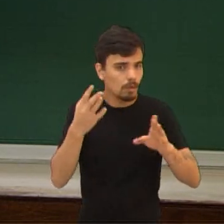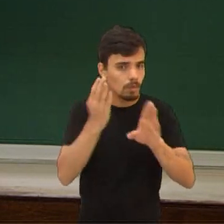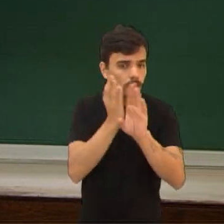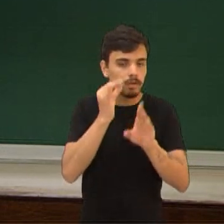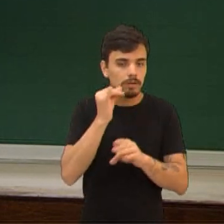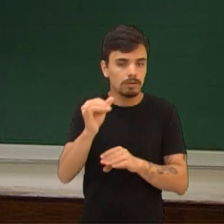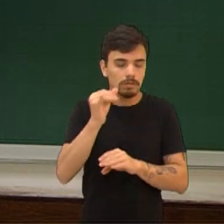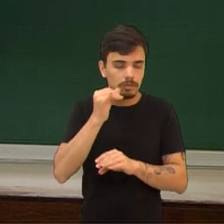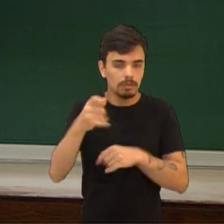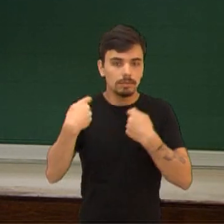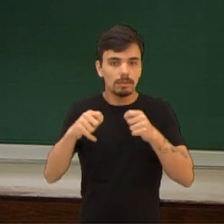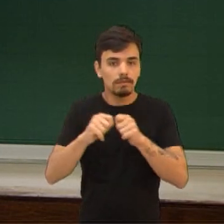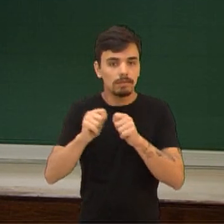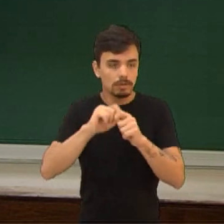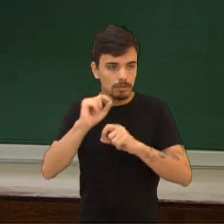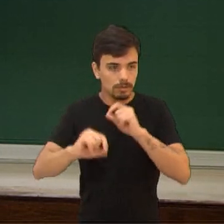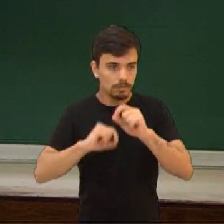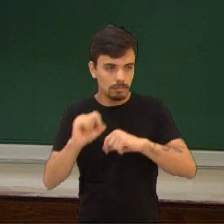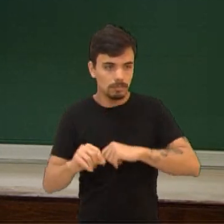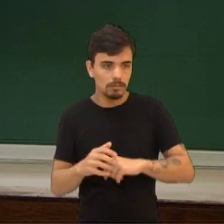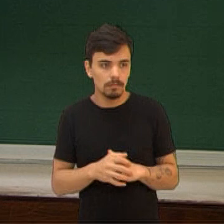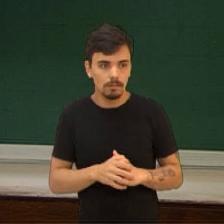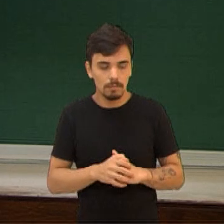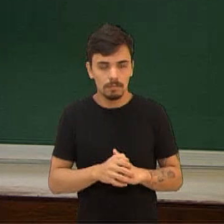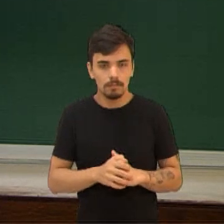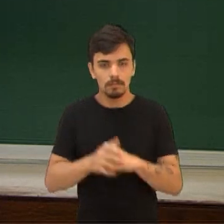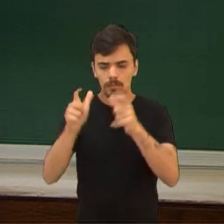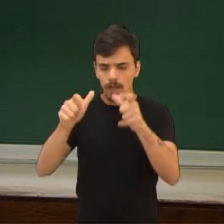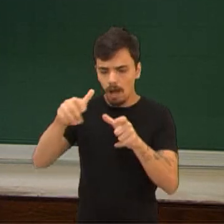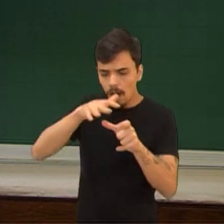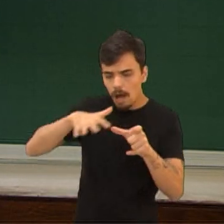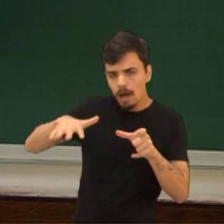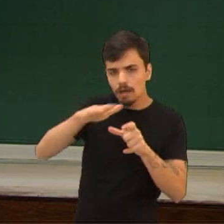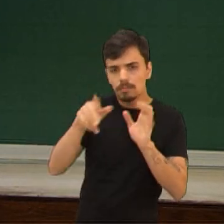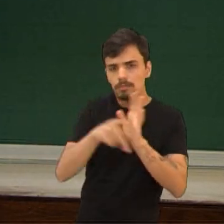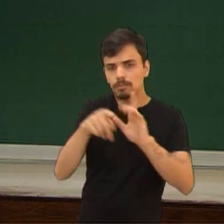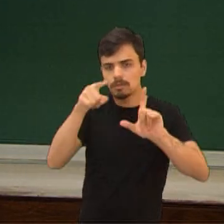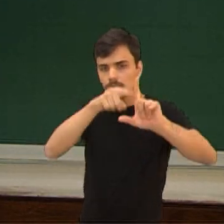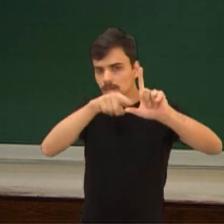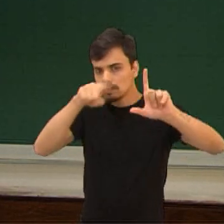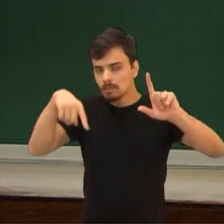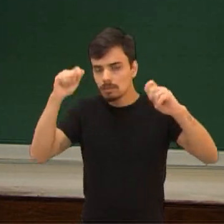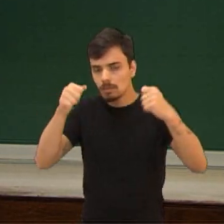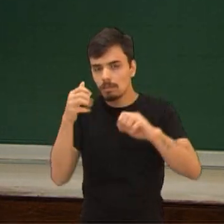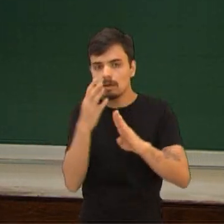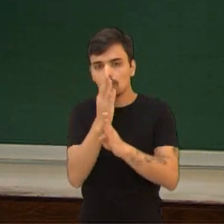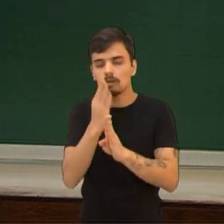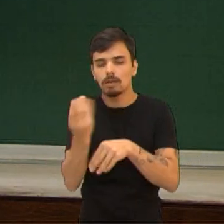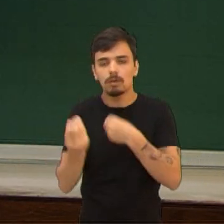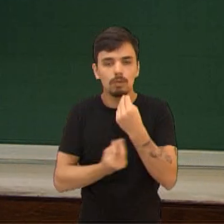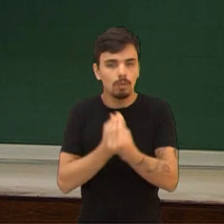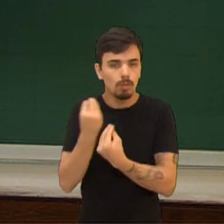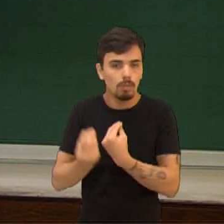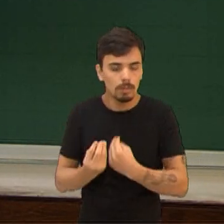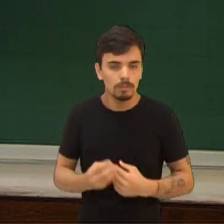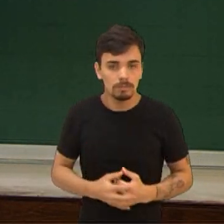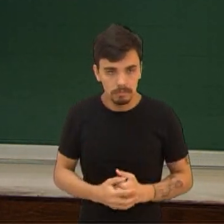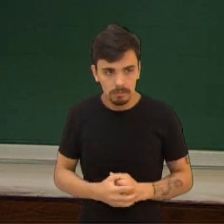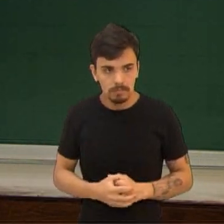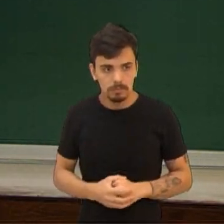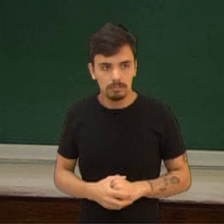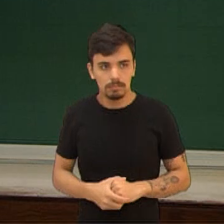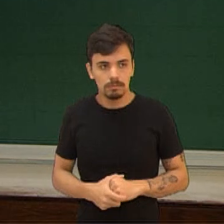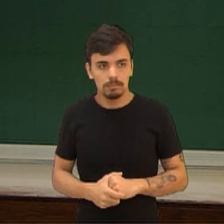energia, eu tenho que fazer a área do gráfico. Então, eu posso descobrir a área do gráfico